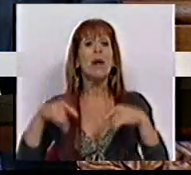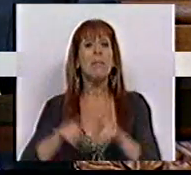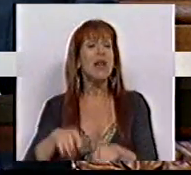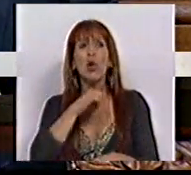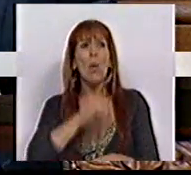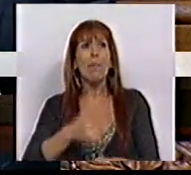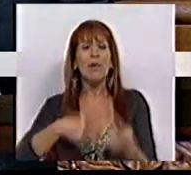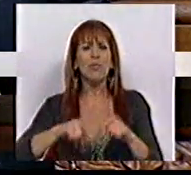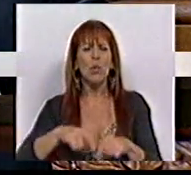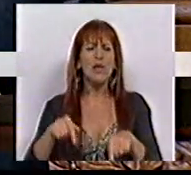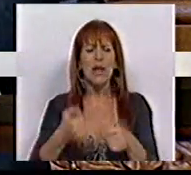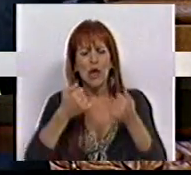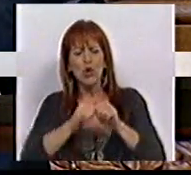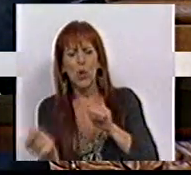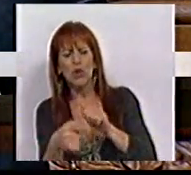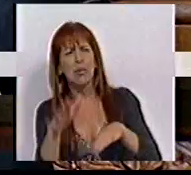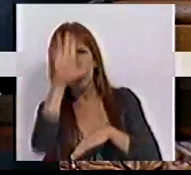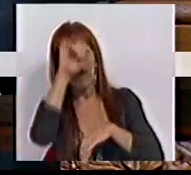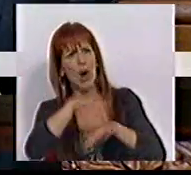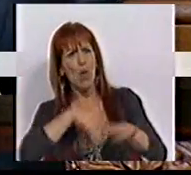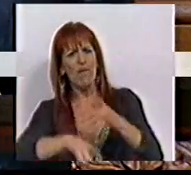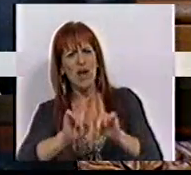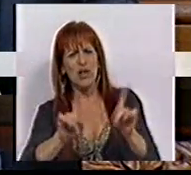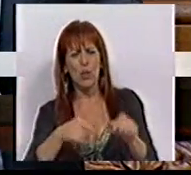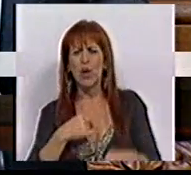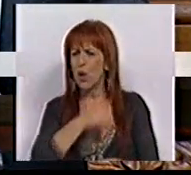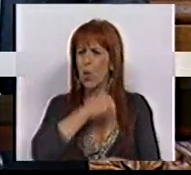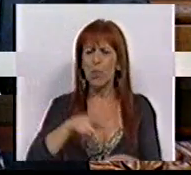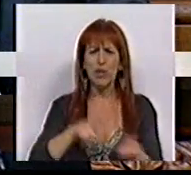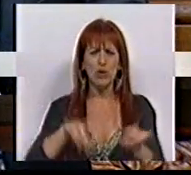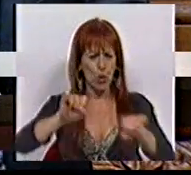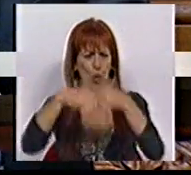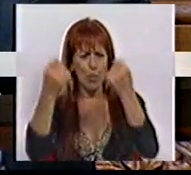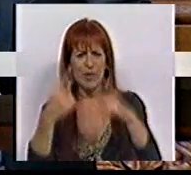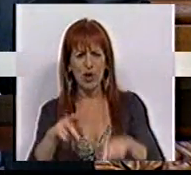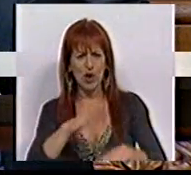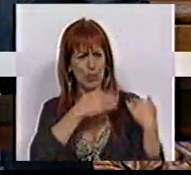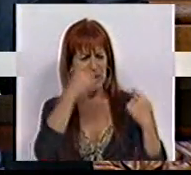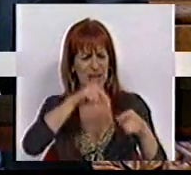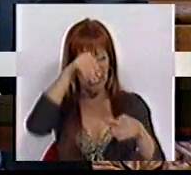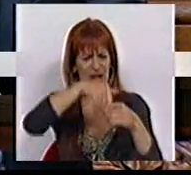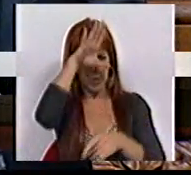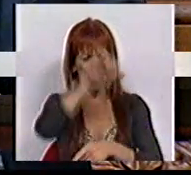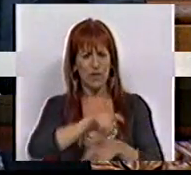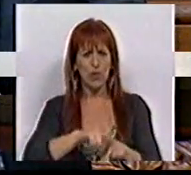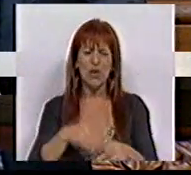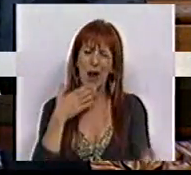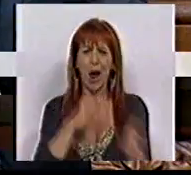não permitiremos que eles escondam a inação do Governo. Não permitiremos que os partidos que têm responsabilidades